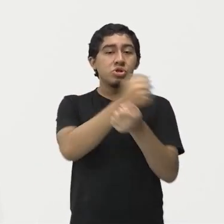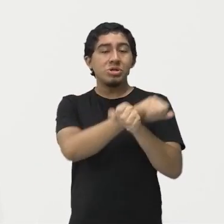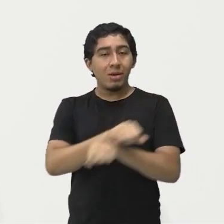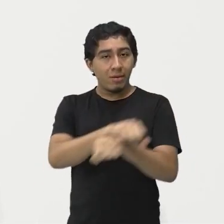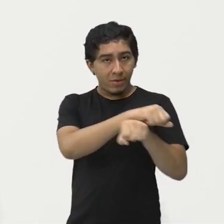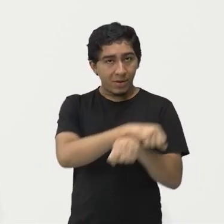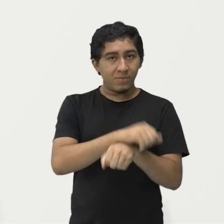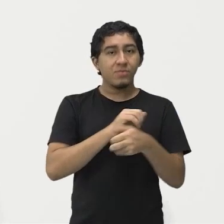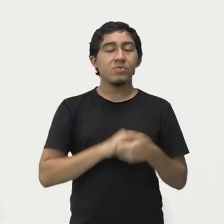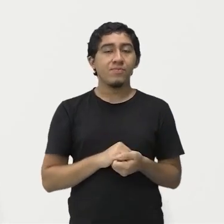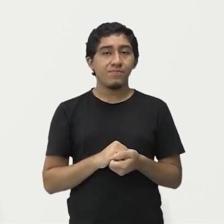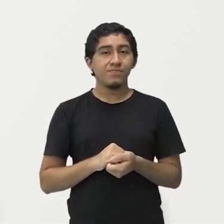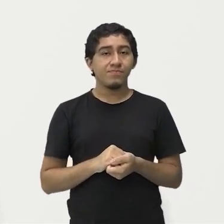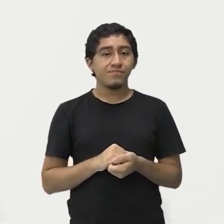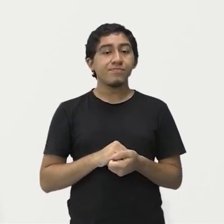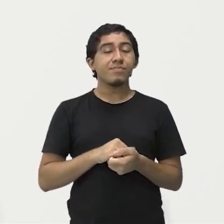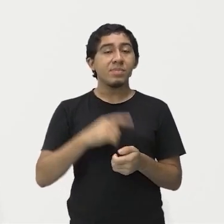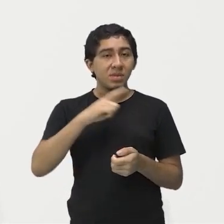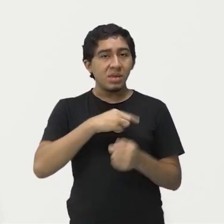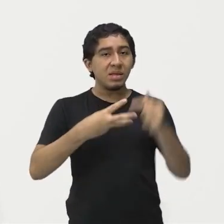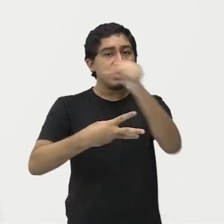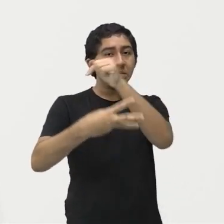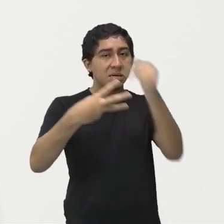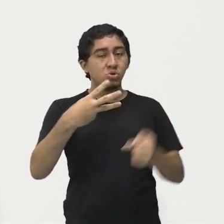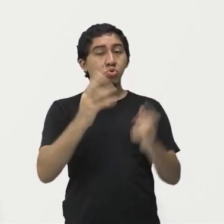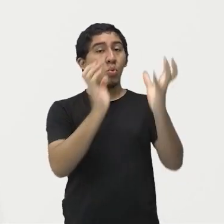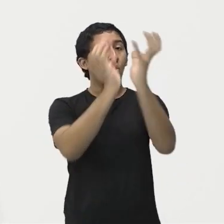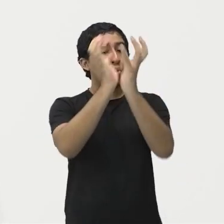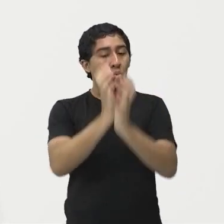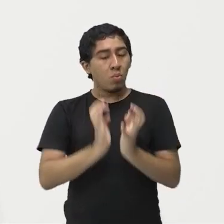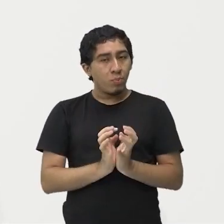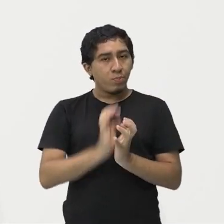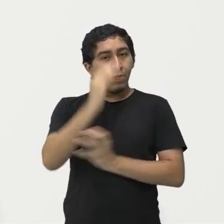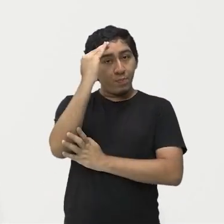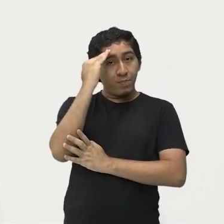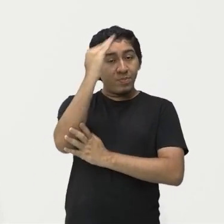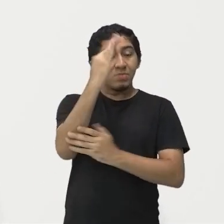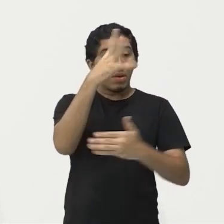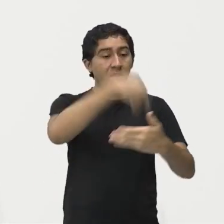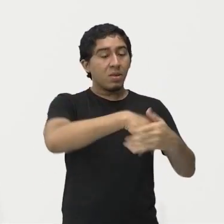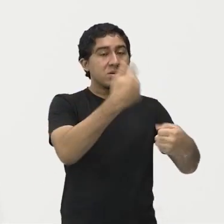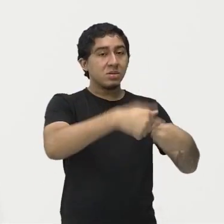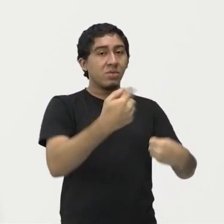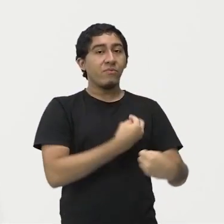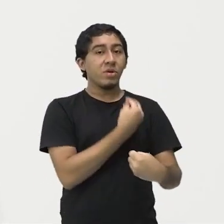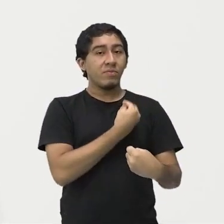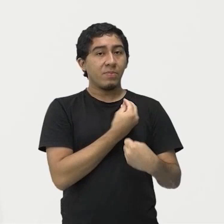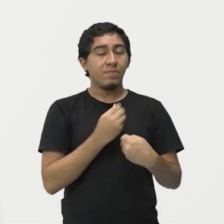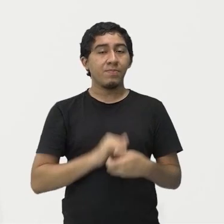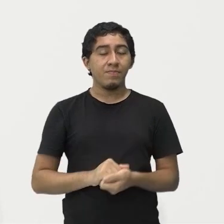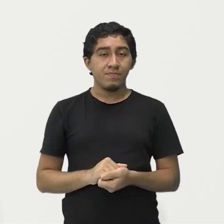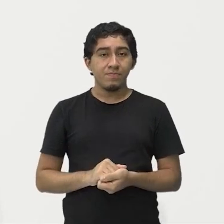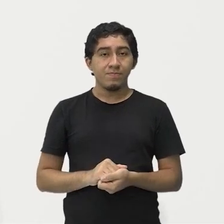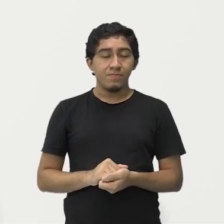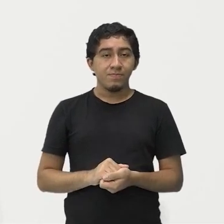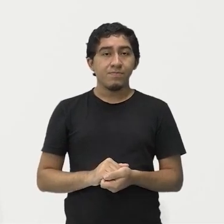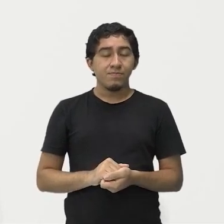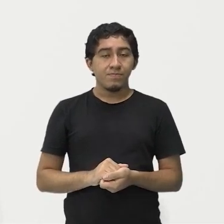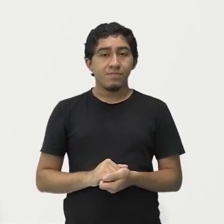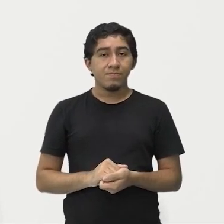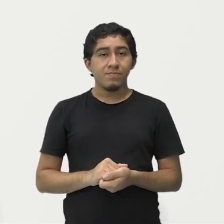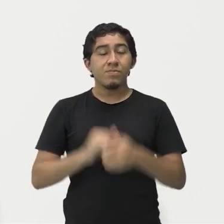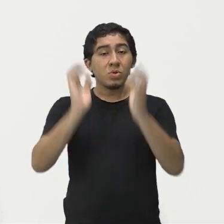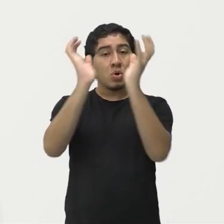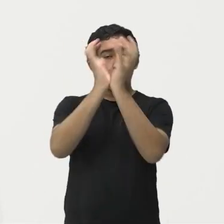tinha esses três grupos, esses três principais grupos sociais: os cidadãos atenienses, os metecos e os